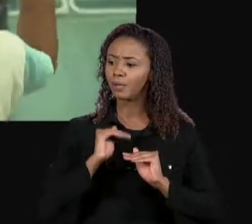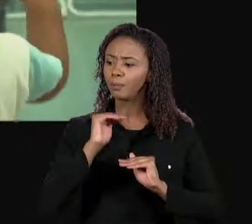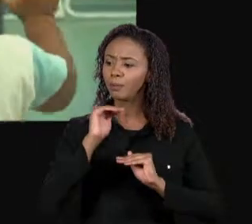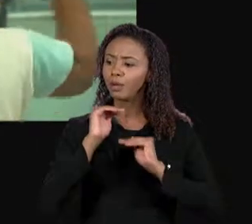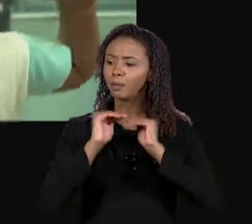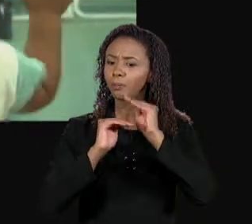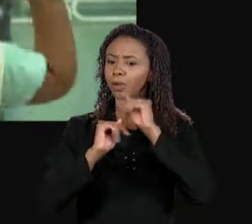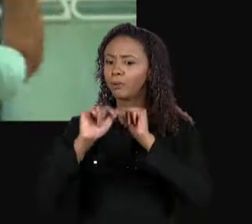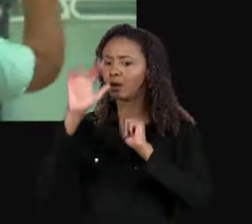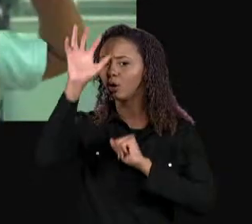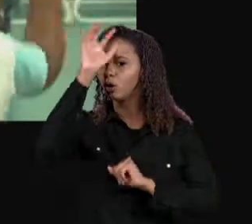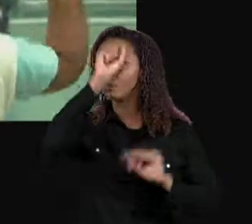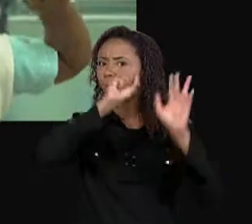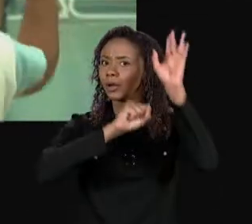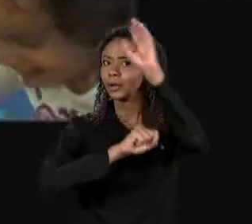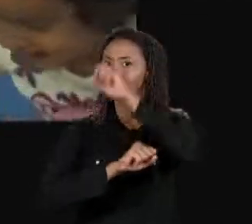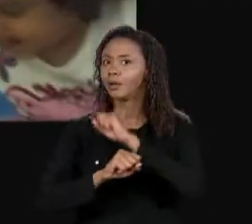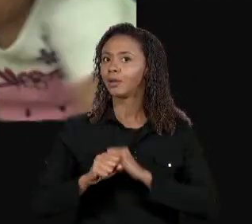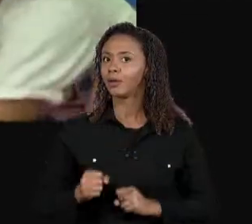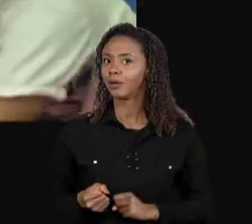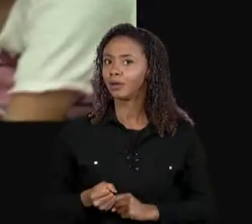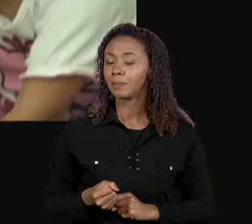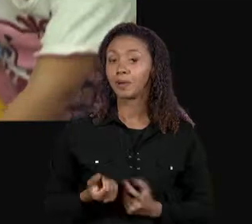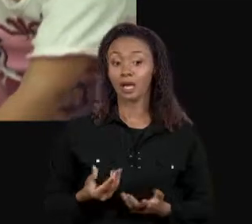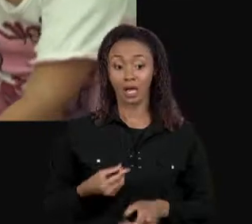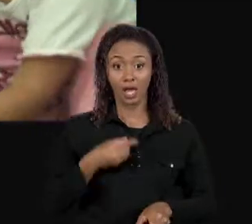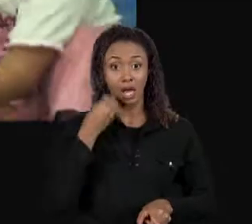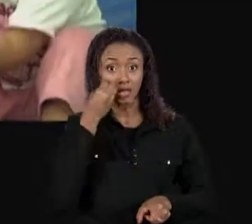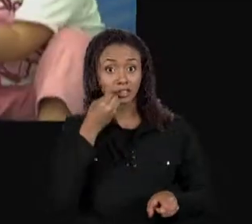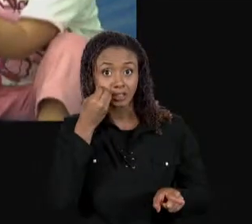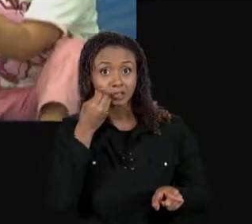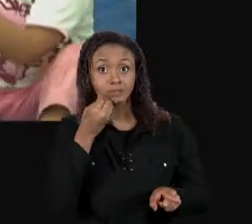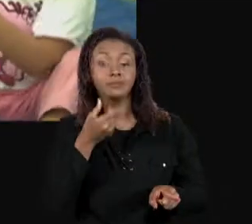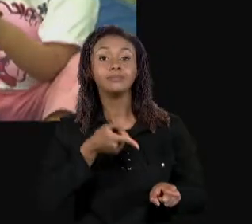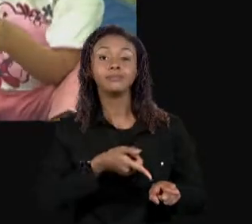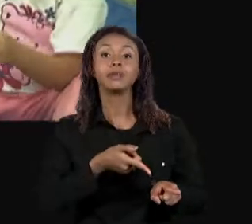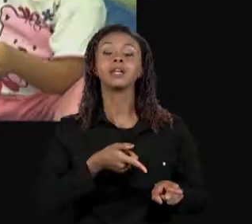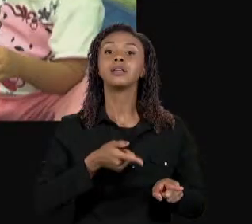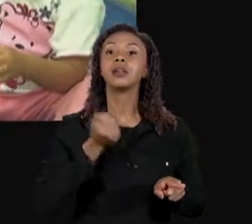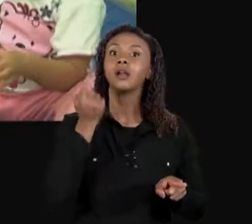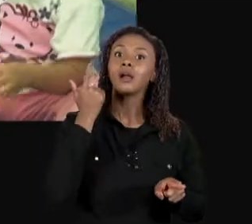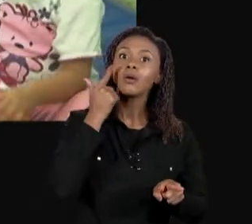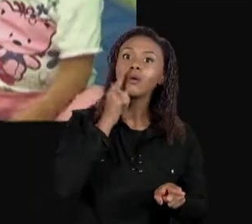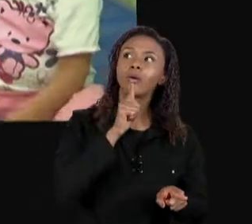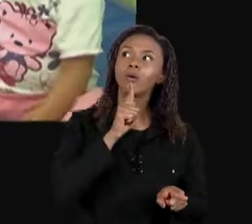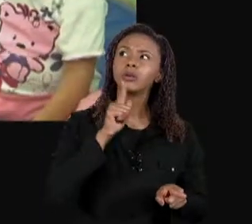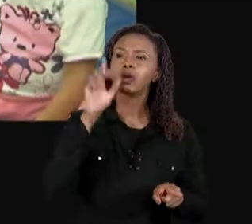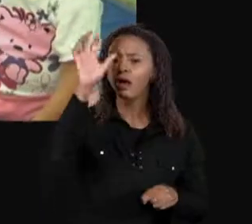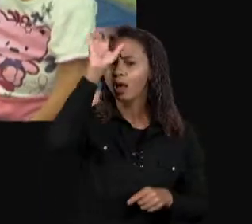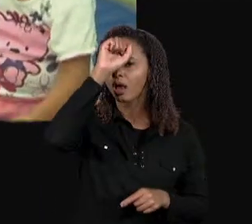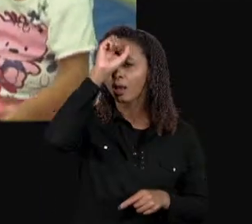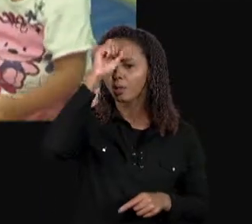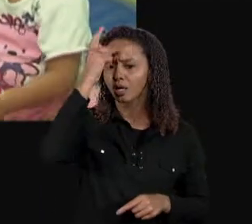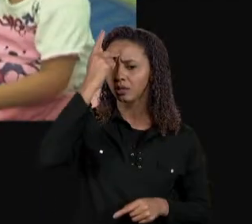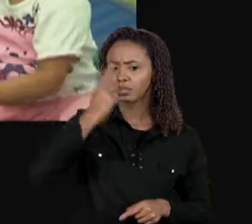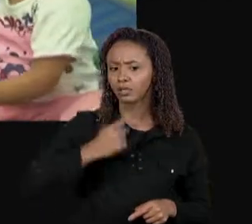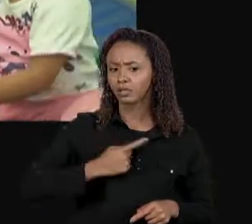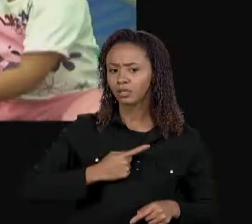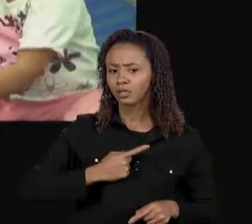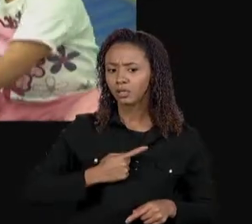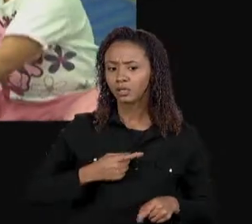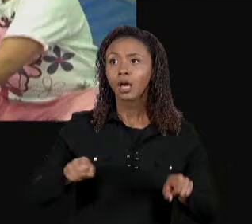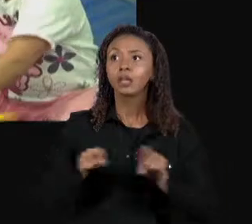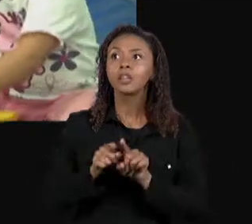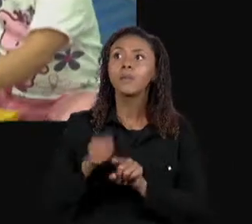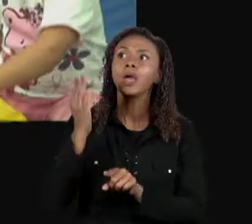Então, experiências que ela tem, então, essa possibilidade, experiências com relação com